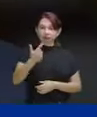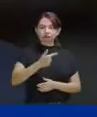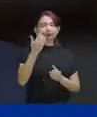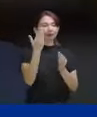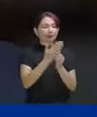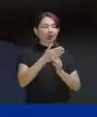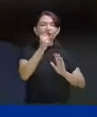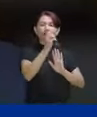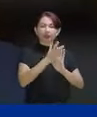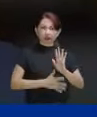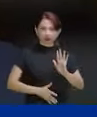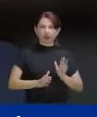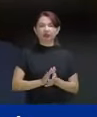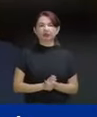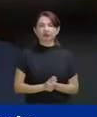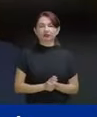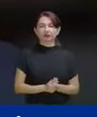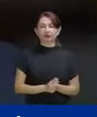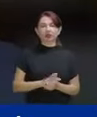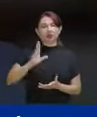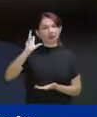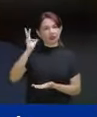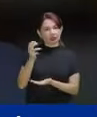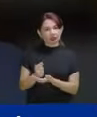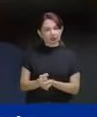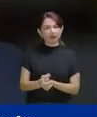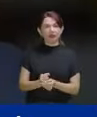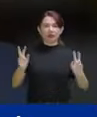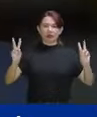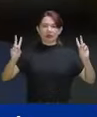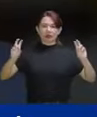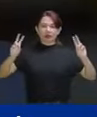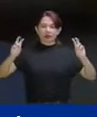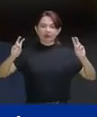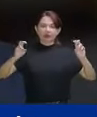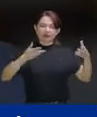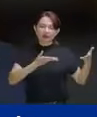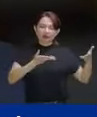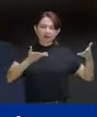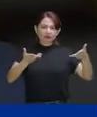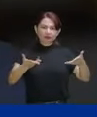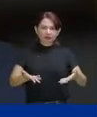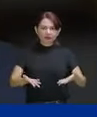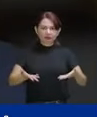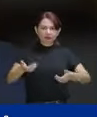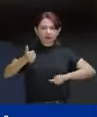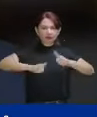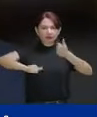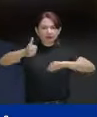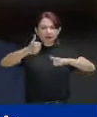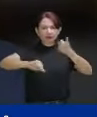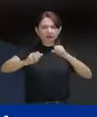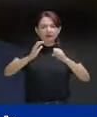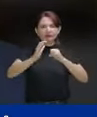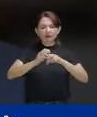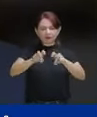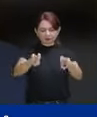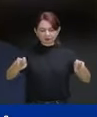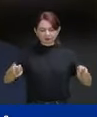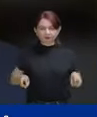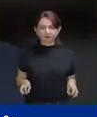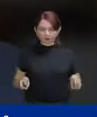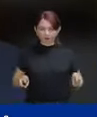declaração opostos em face de decisão cuja matéria ela foi trazida à apreciação por este colegiado pela